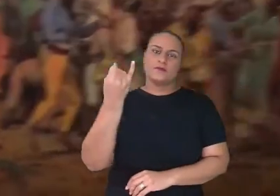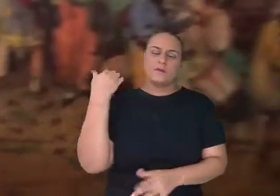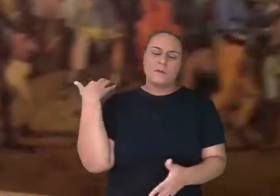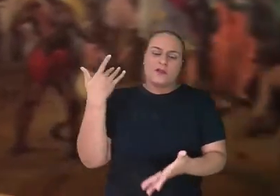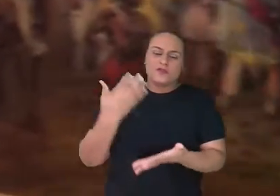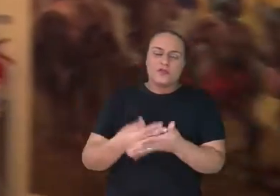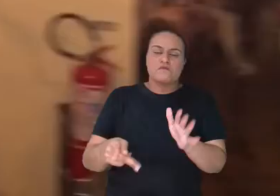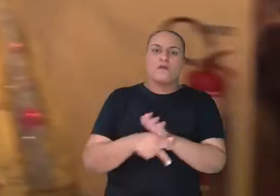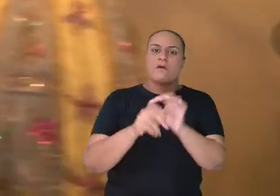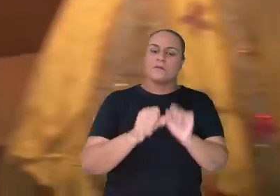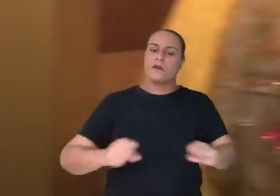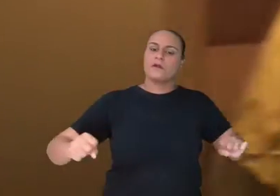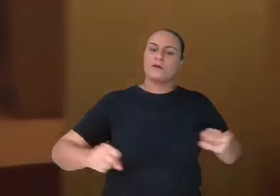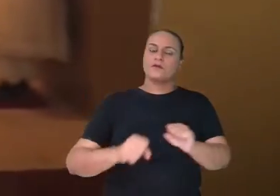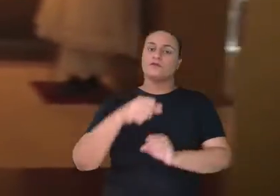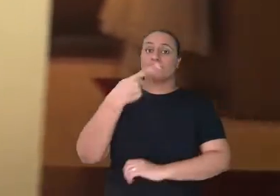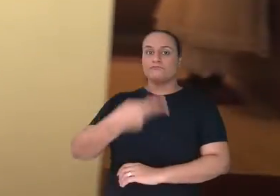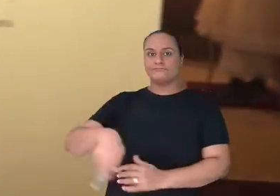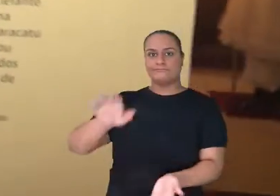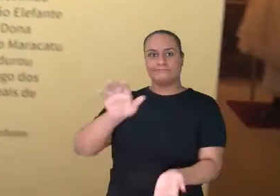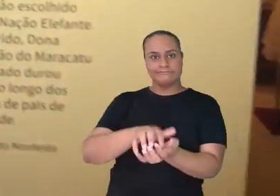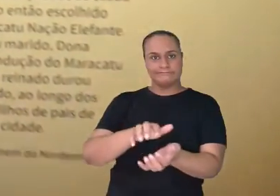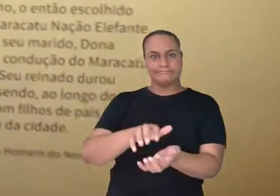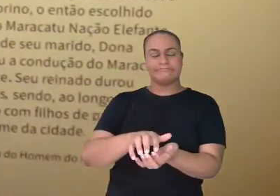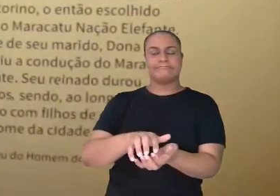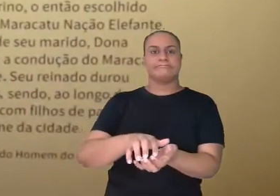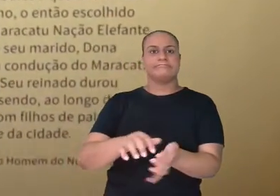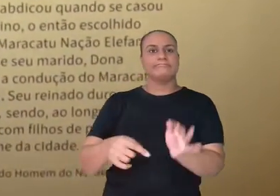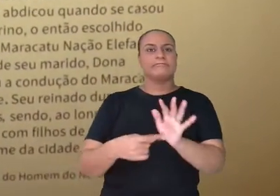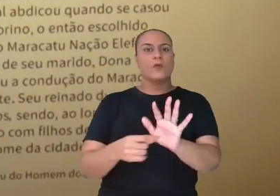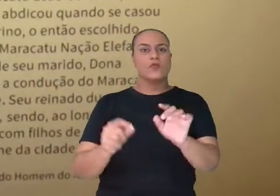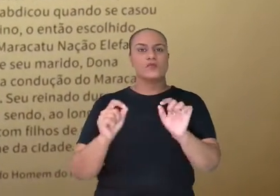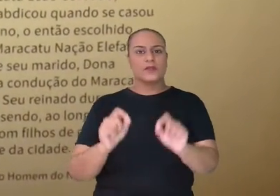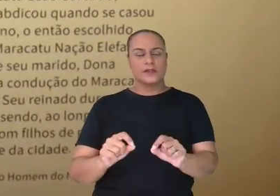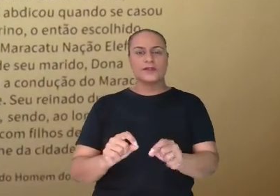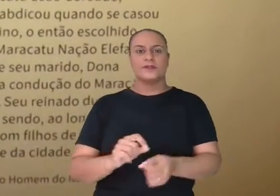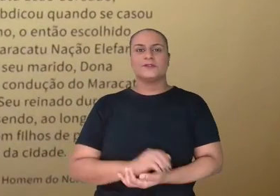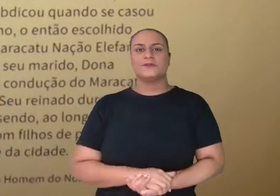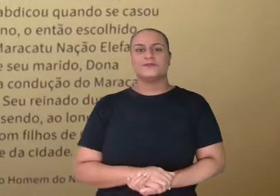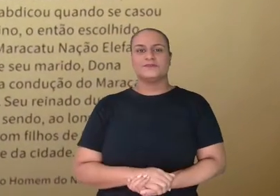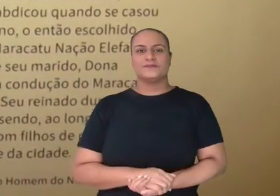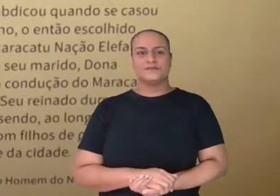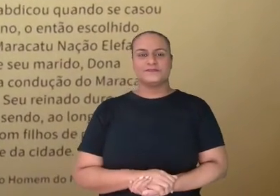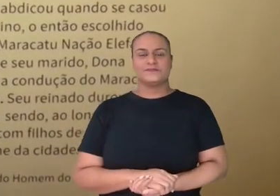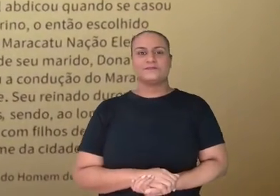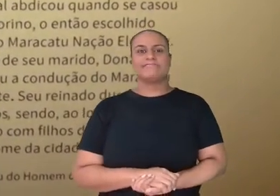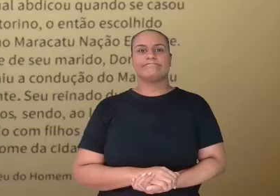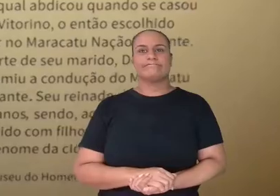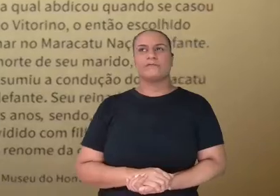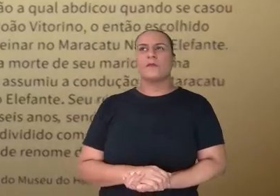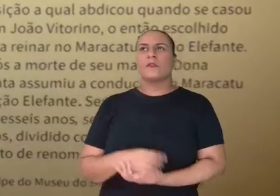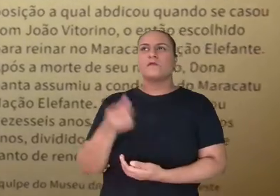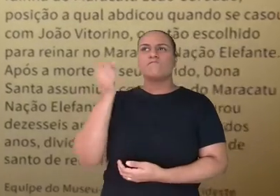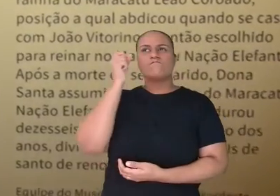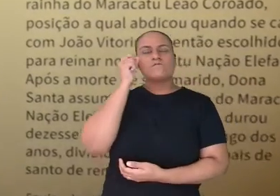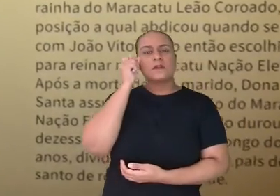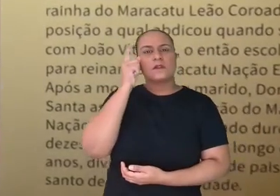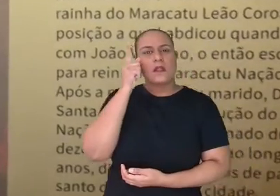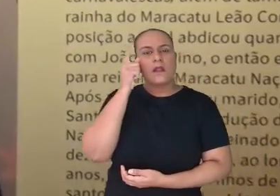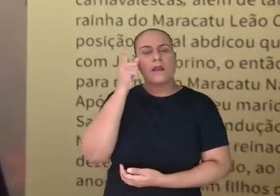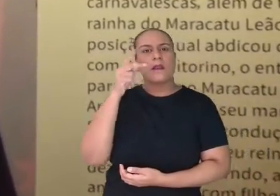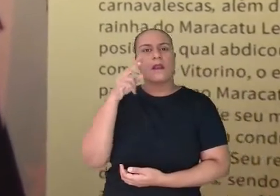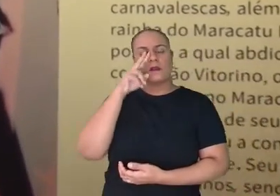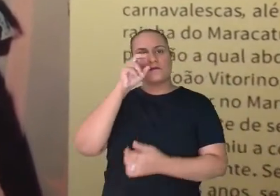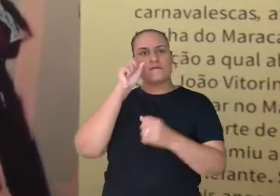maracatus de Pernambuco, e que ela traz justamente essa ideia da